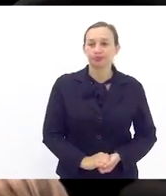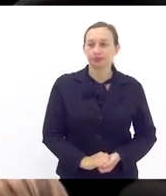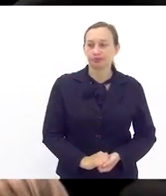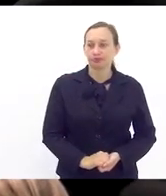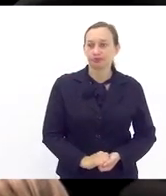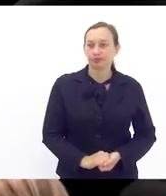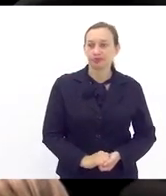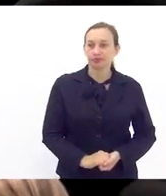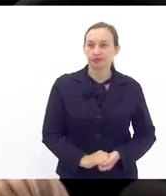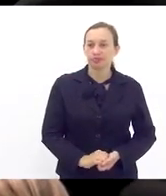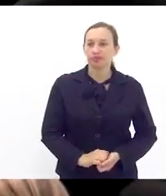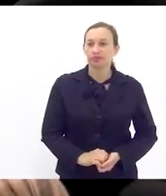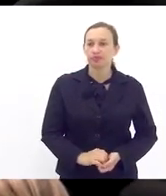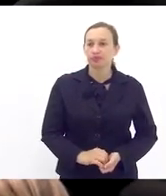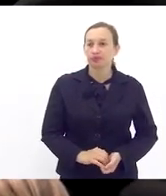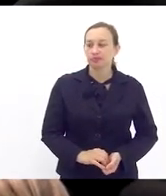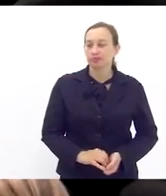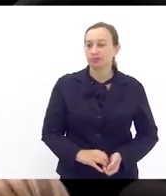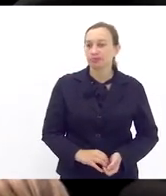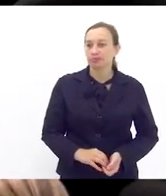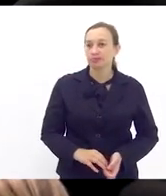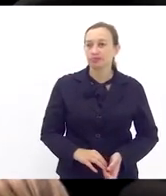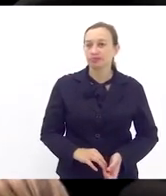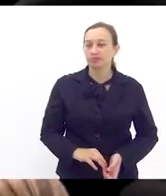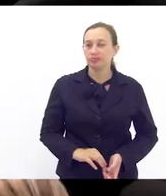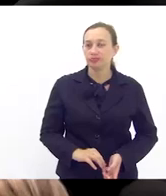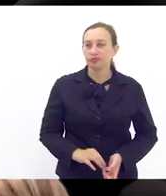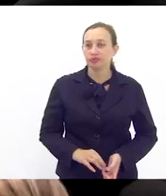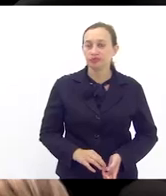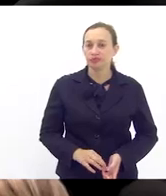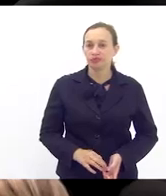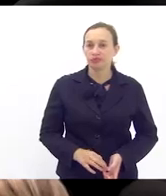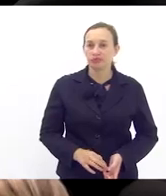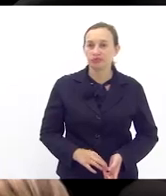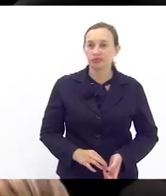quero na minha rua errada